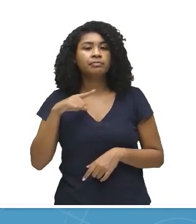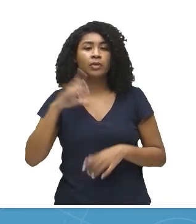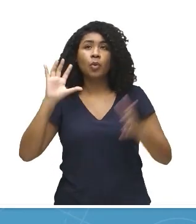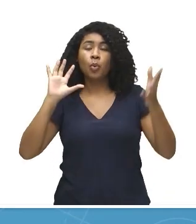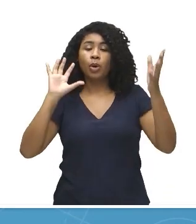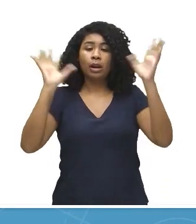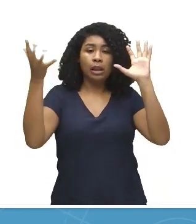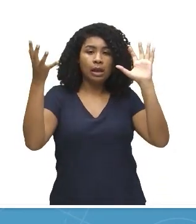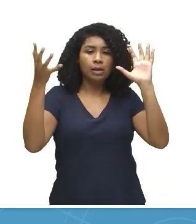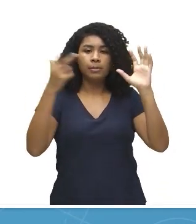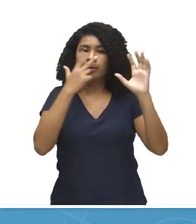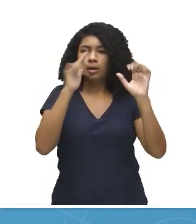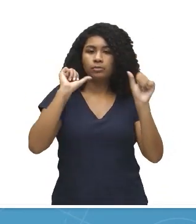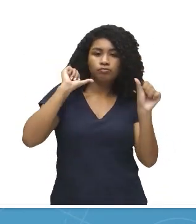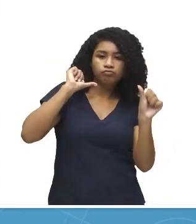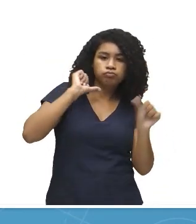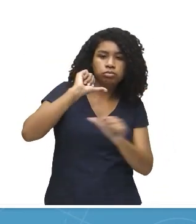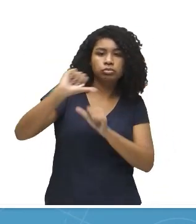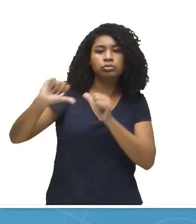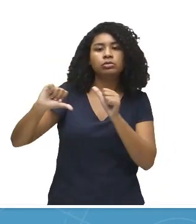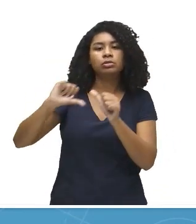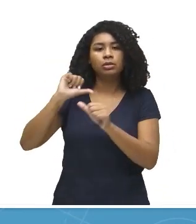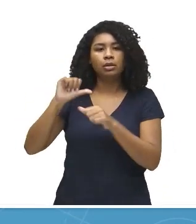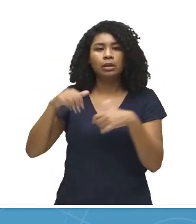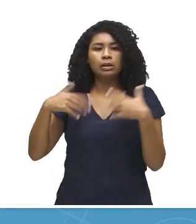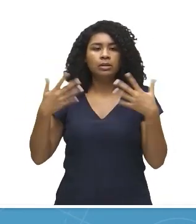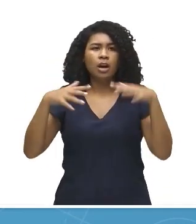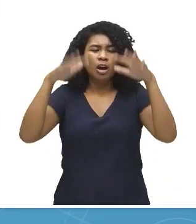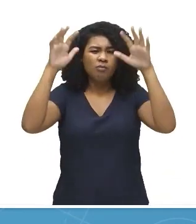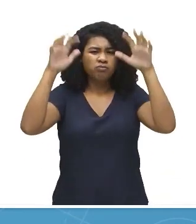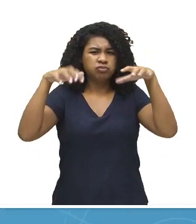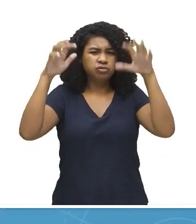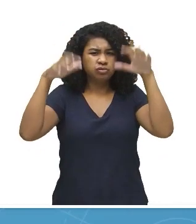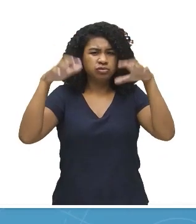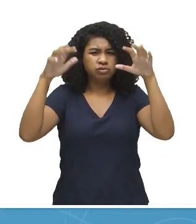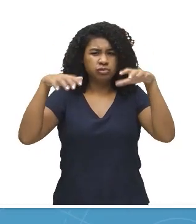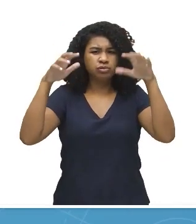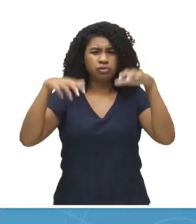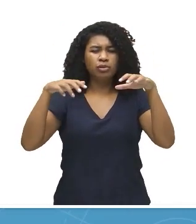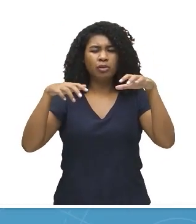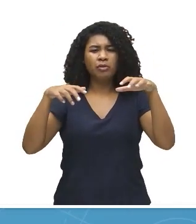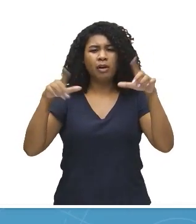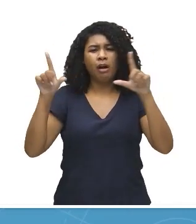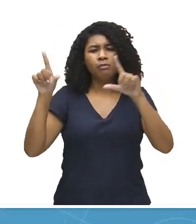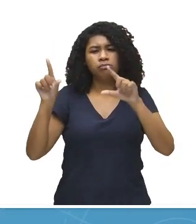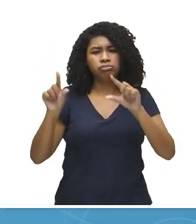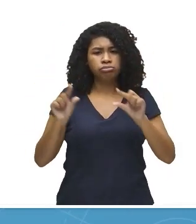né, o clima, ele sofre uma alteração, né? Então a quantidade de chuvas ela vai diminuir.